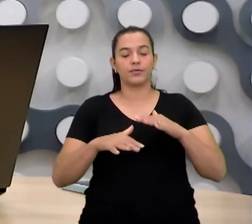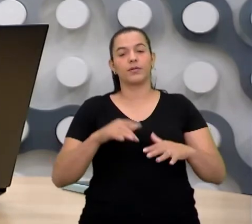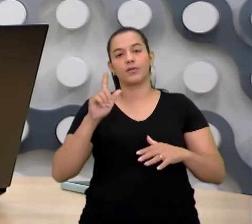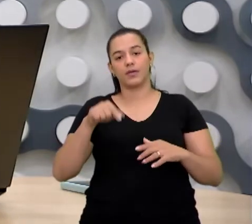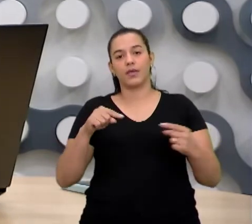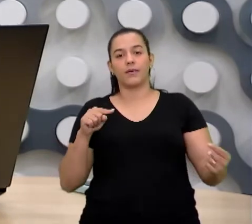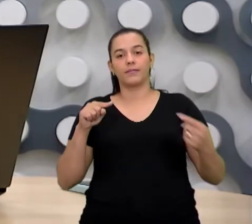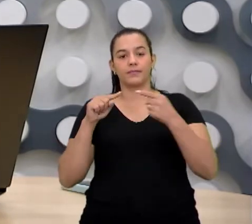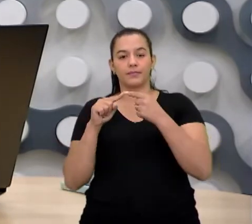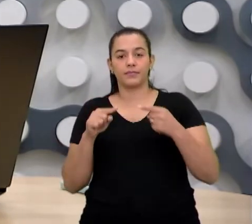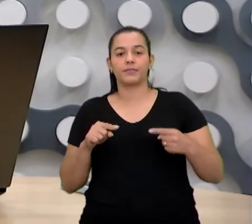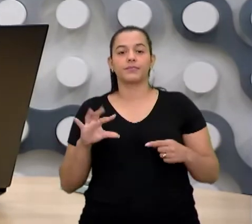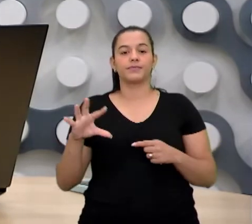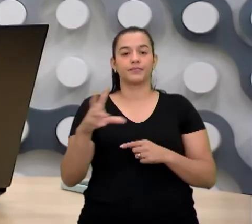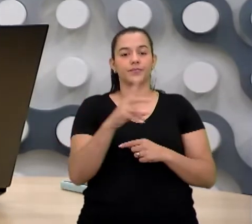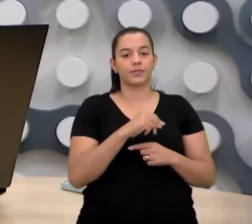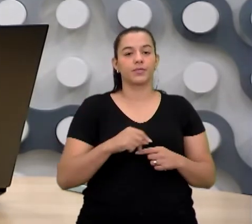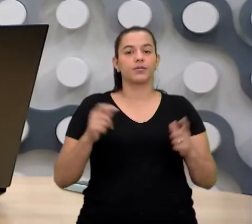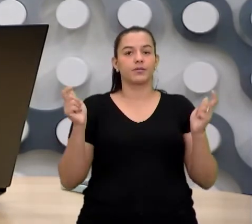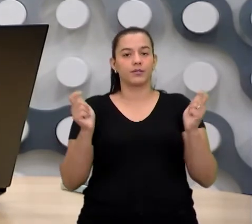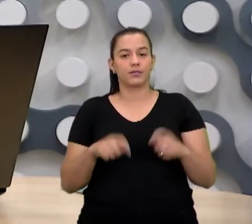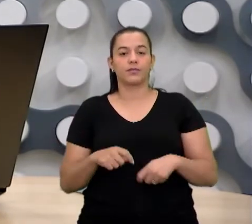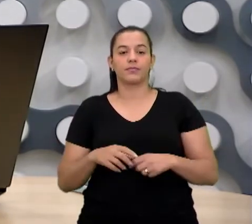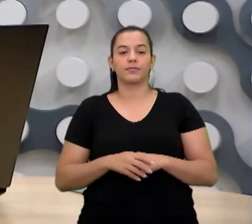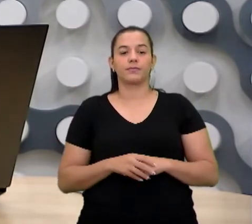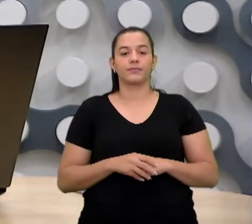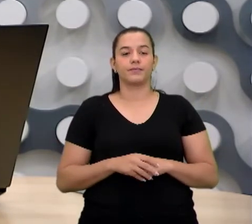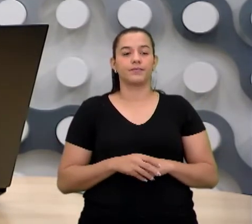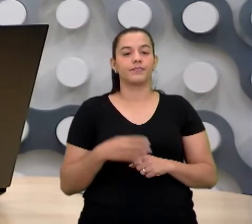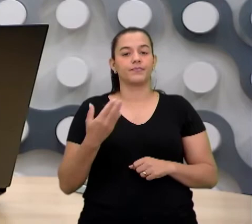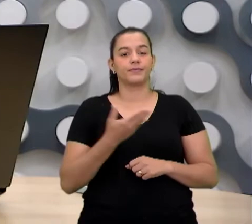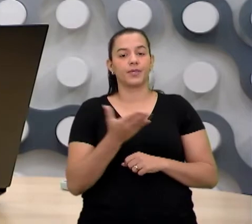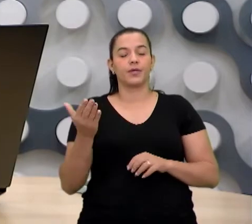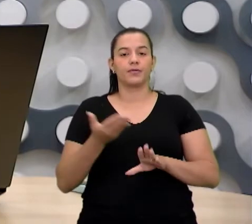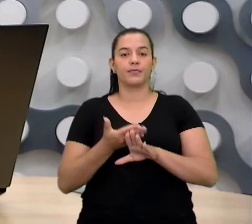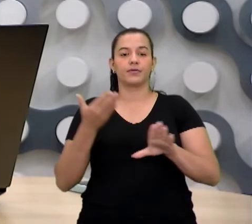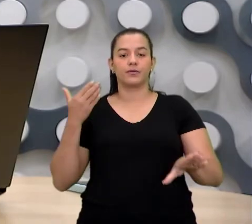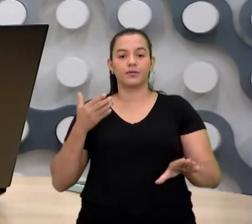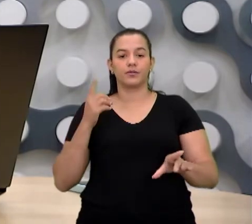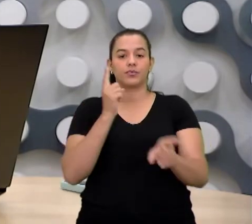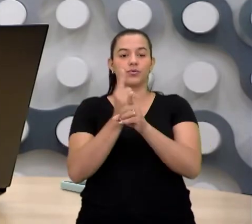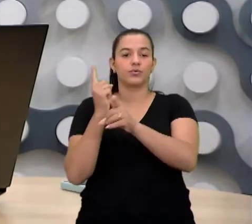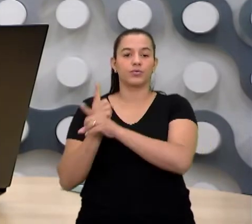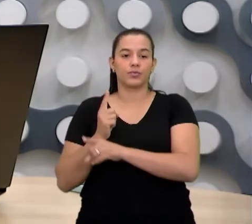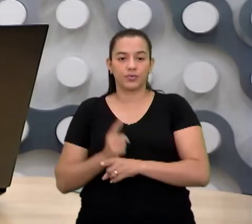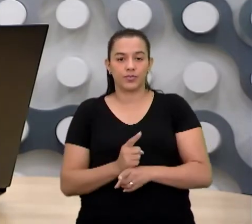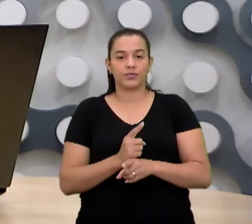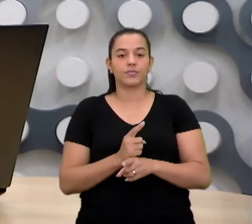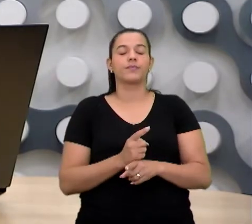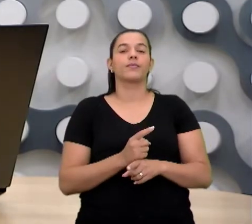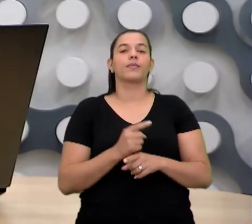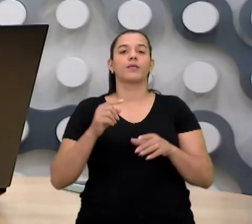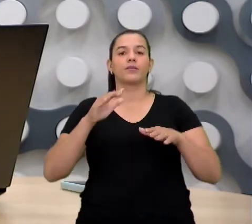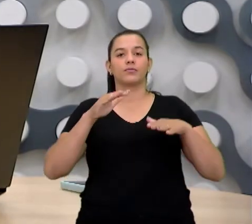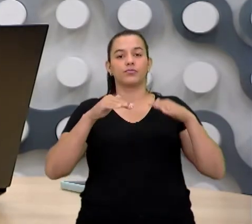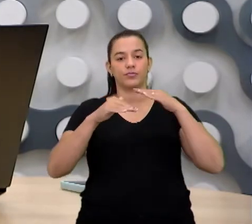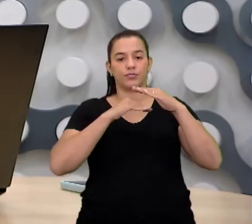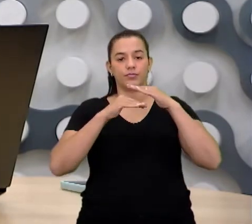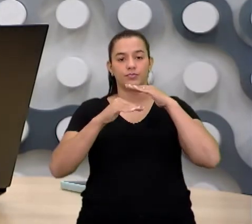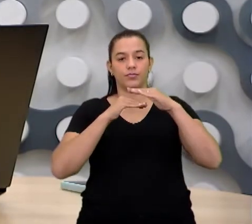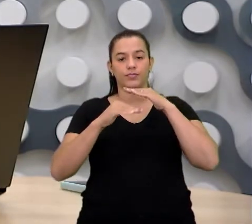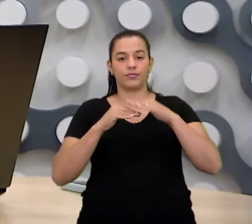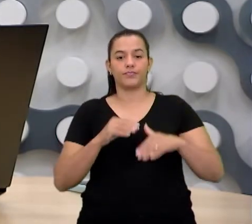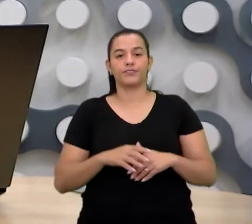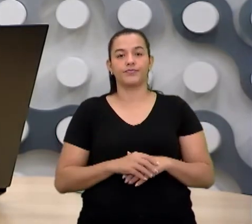sim é pelo motivo aí tanto do afastamento como do encontro aí de placas tectônicas.